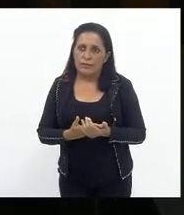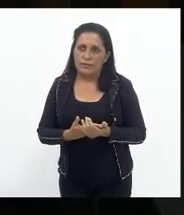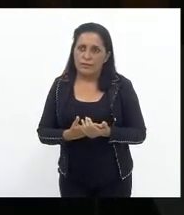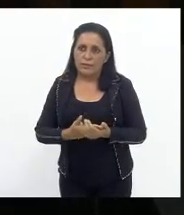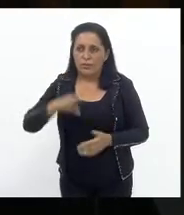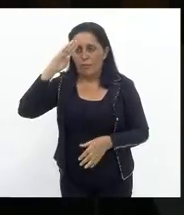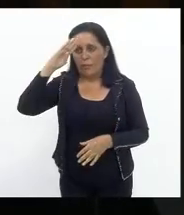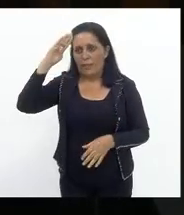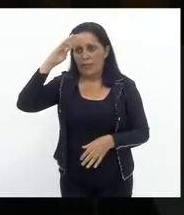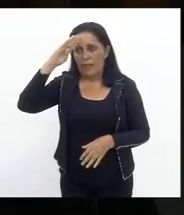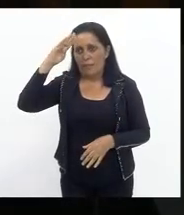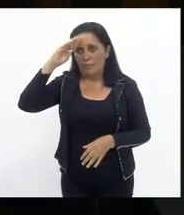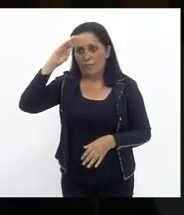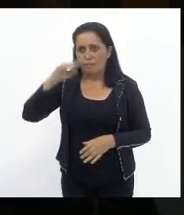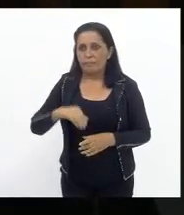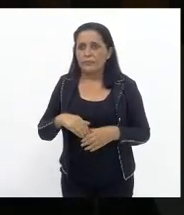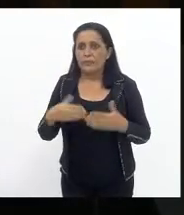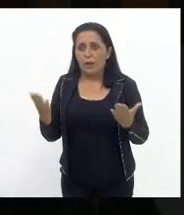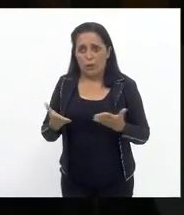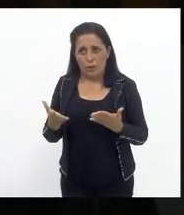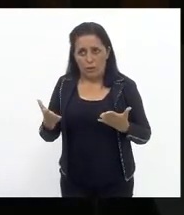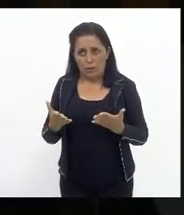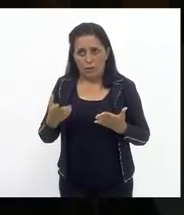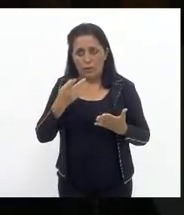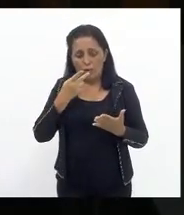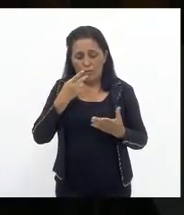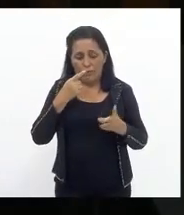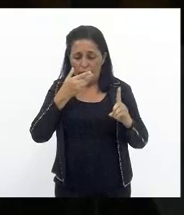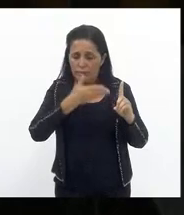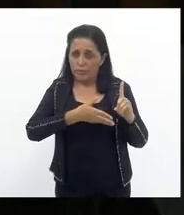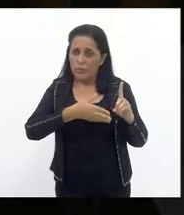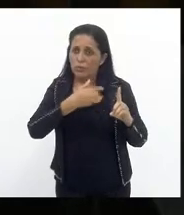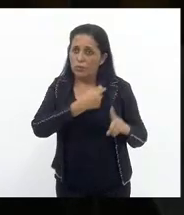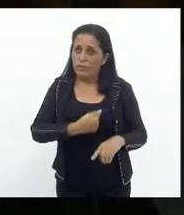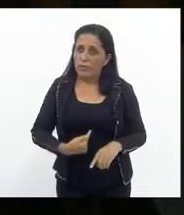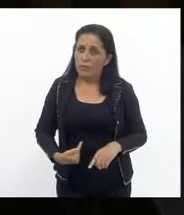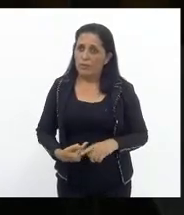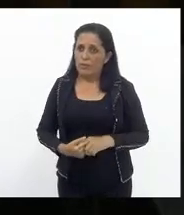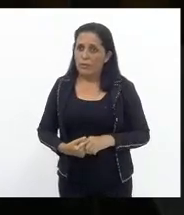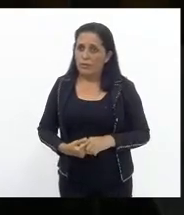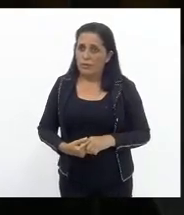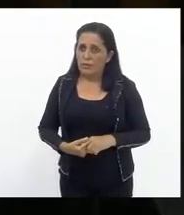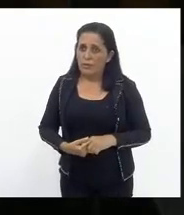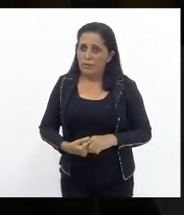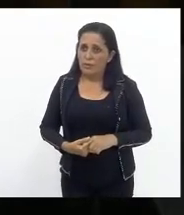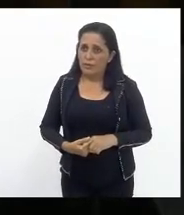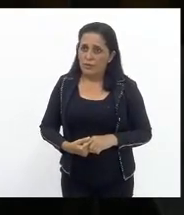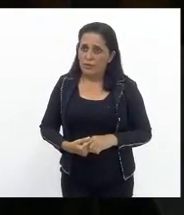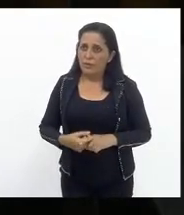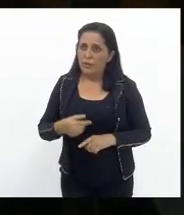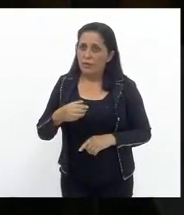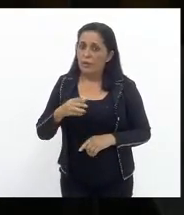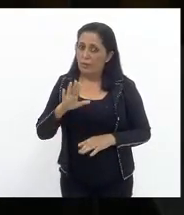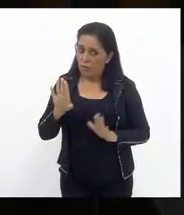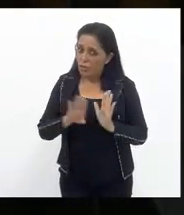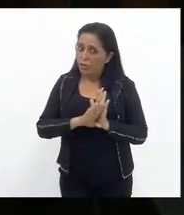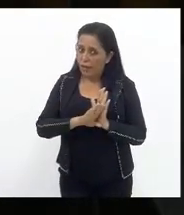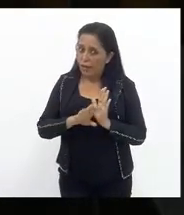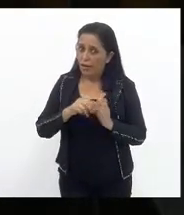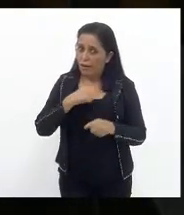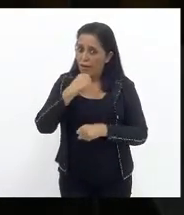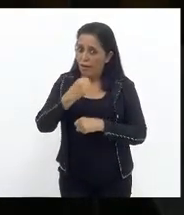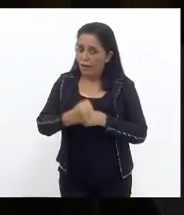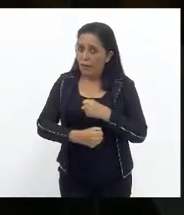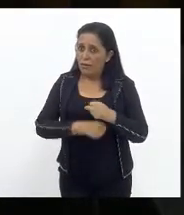cívico-militar. Agora, eu falo para o senhor, está chegando o ano de eleição, né? E quando